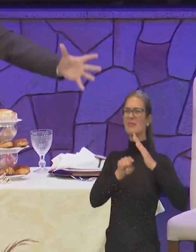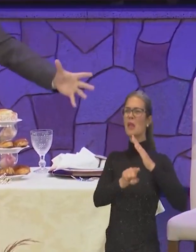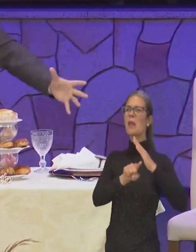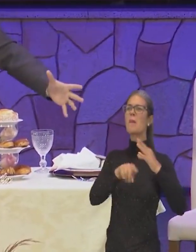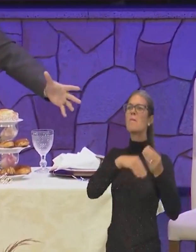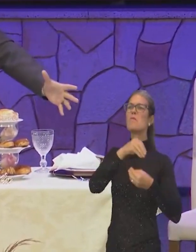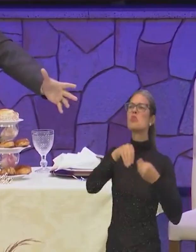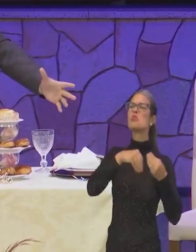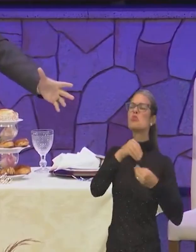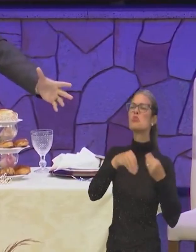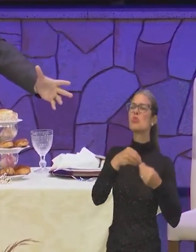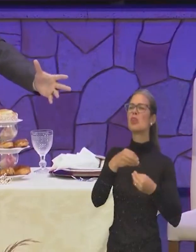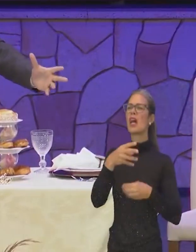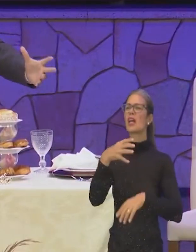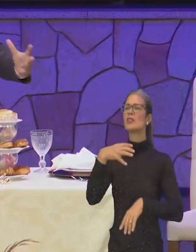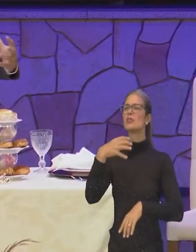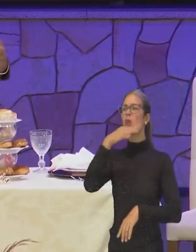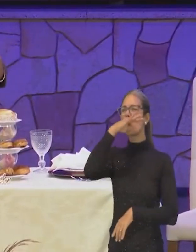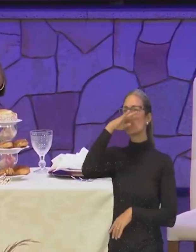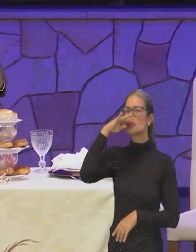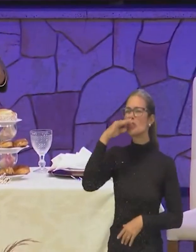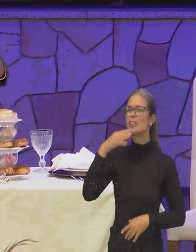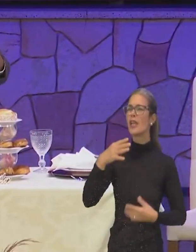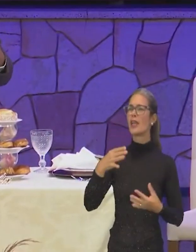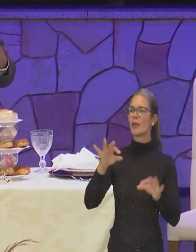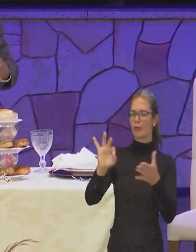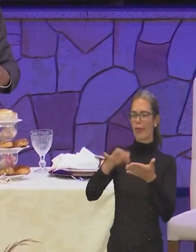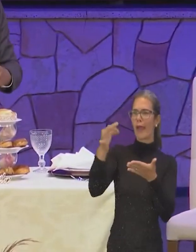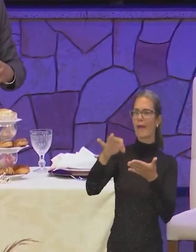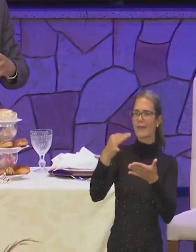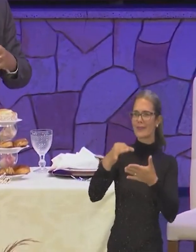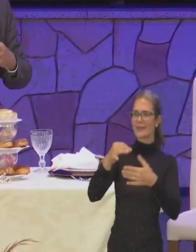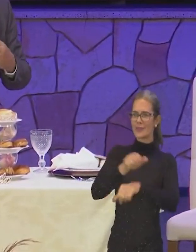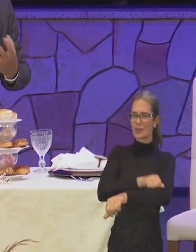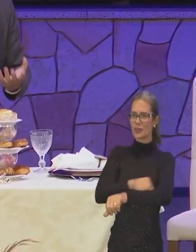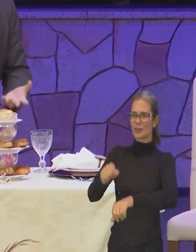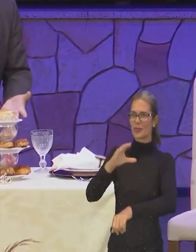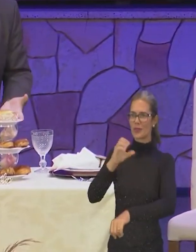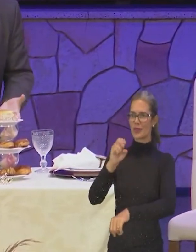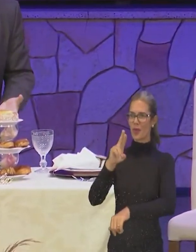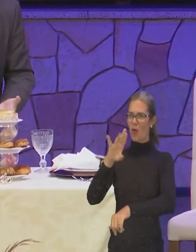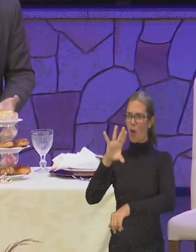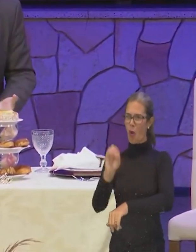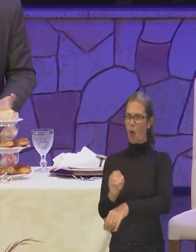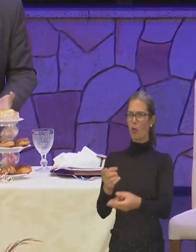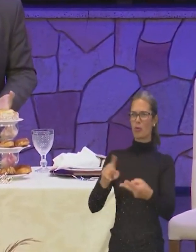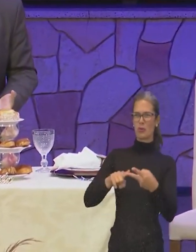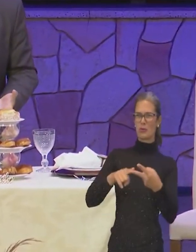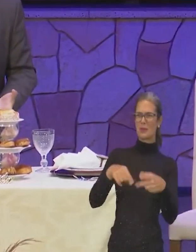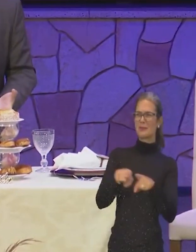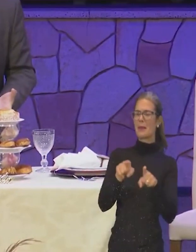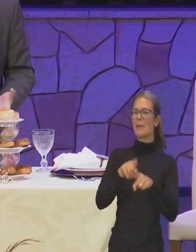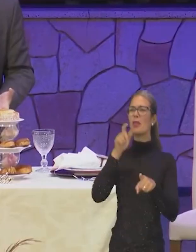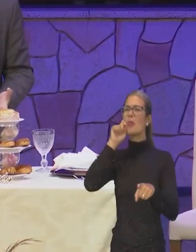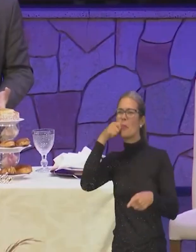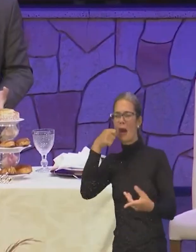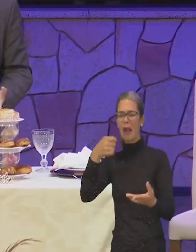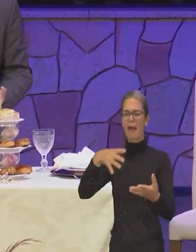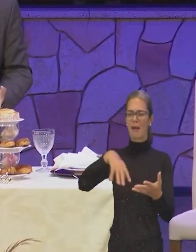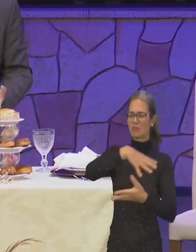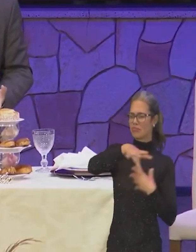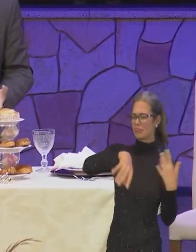tudo junto. Eles compartilhavam uma mesa completa.